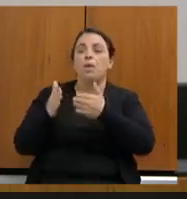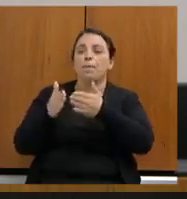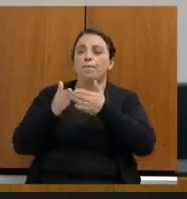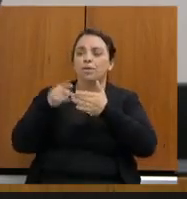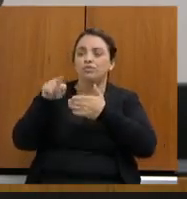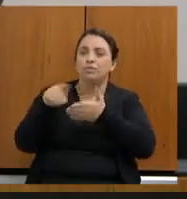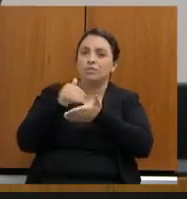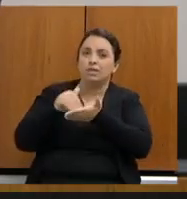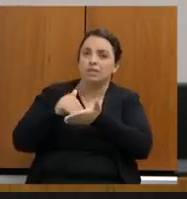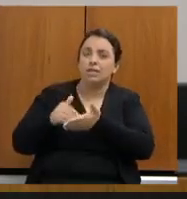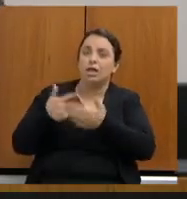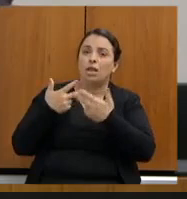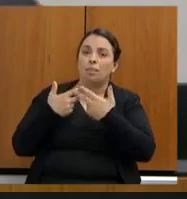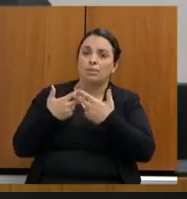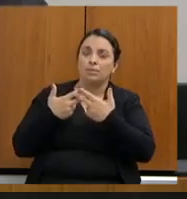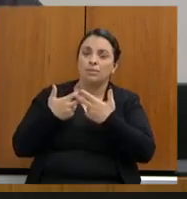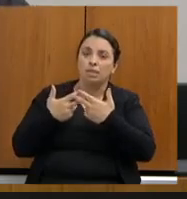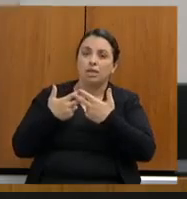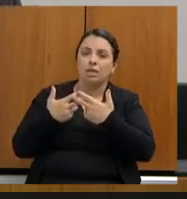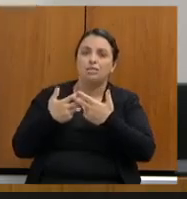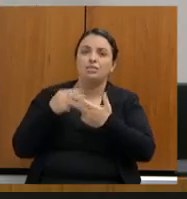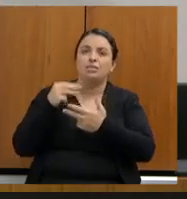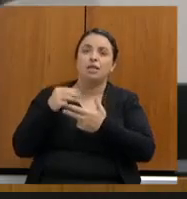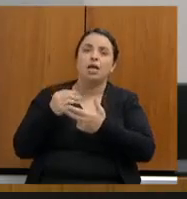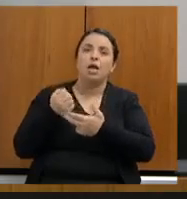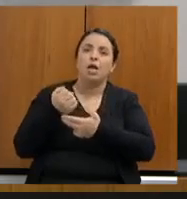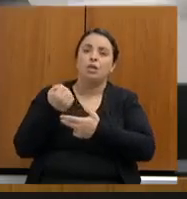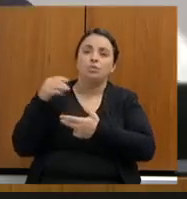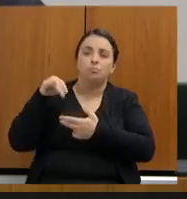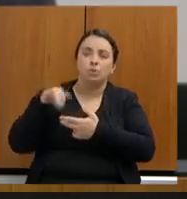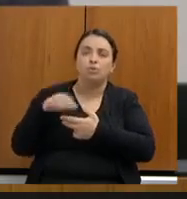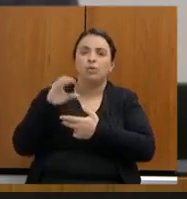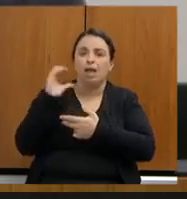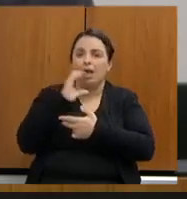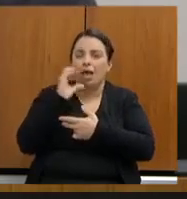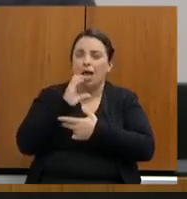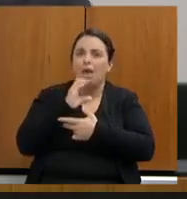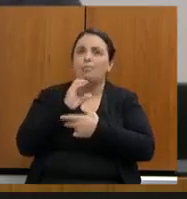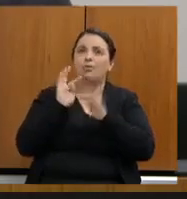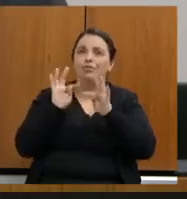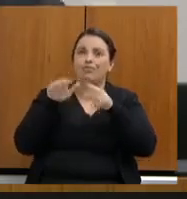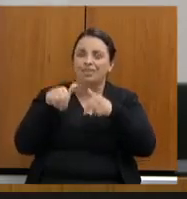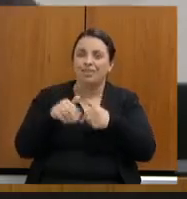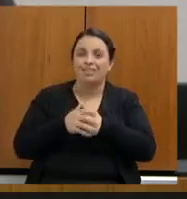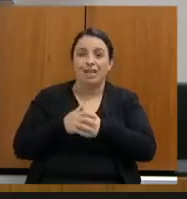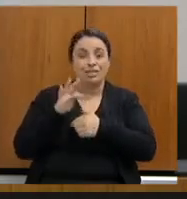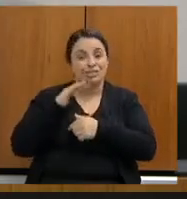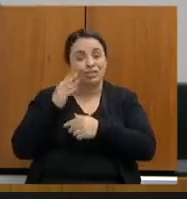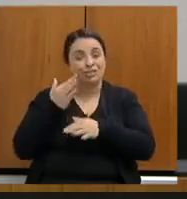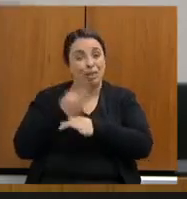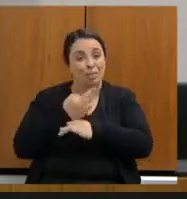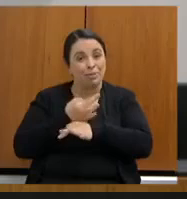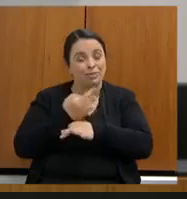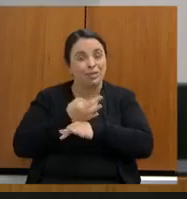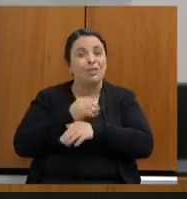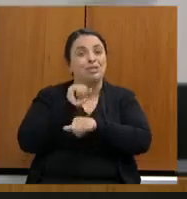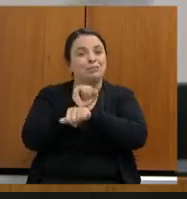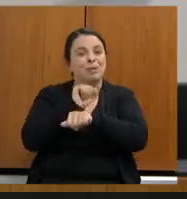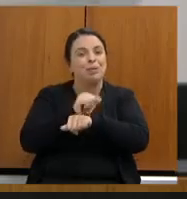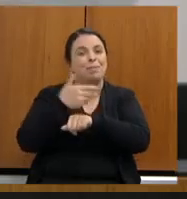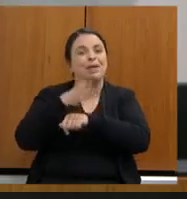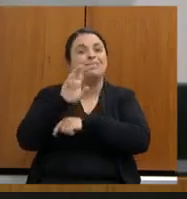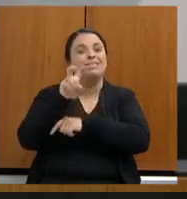uma paciência agora de mais alguns minutinhos só e nós encerramos já aguentamos até agora que vamos suportar mais cinco